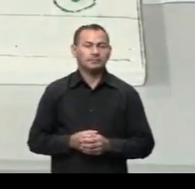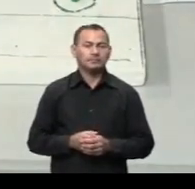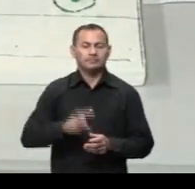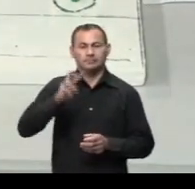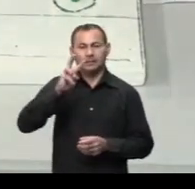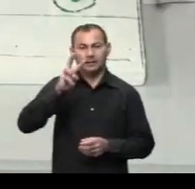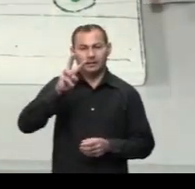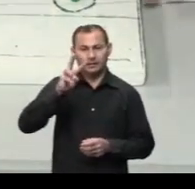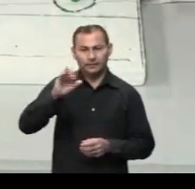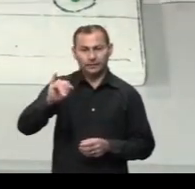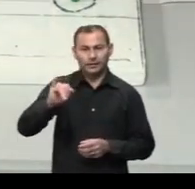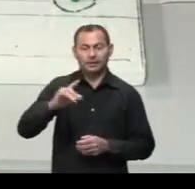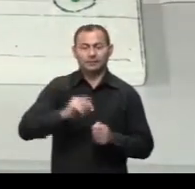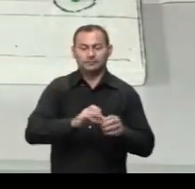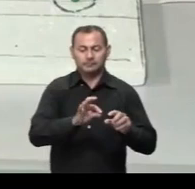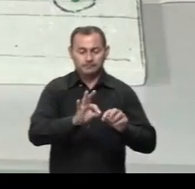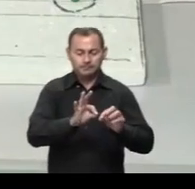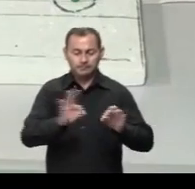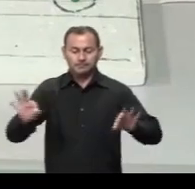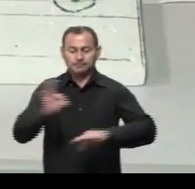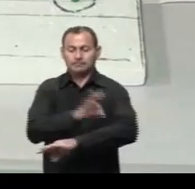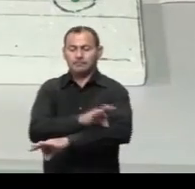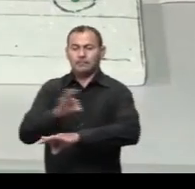e vamos passar